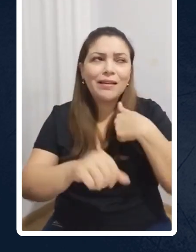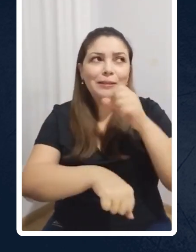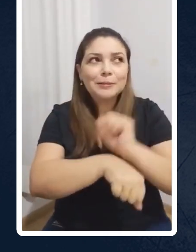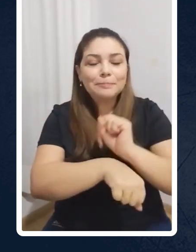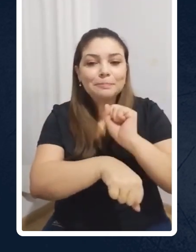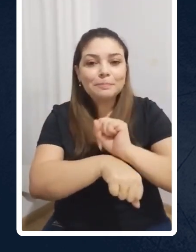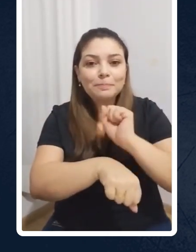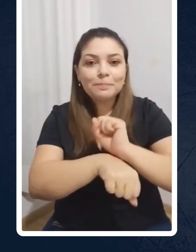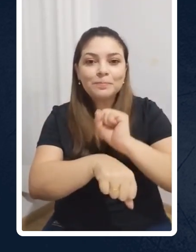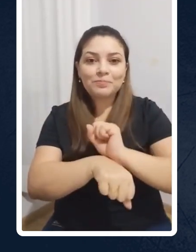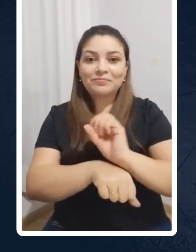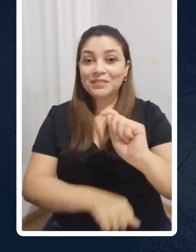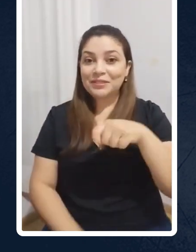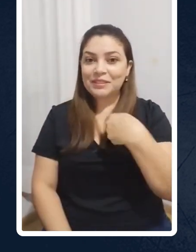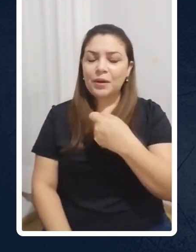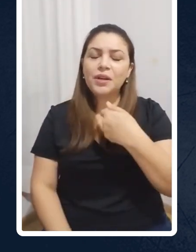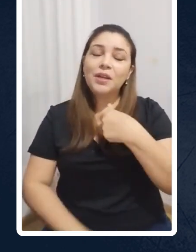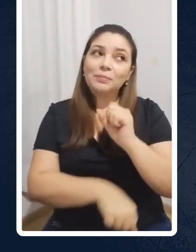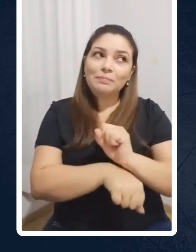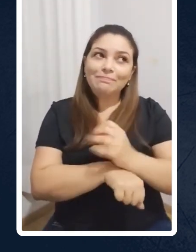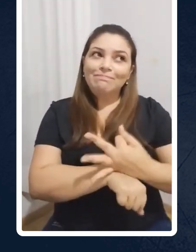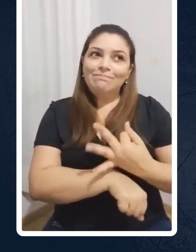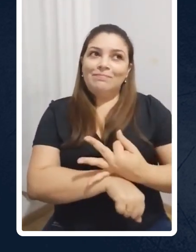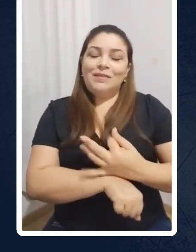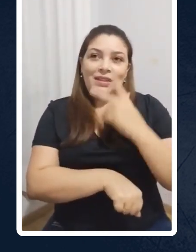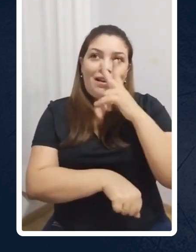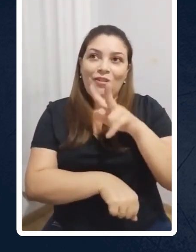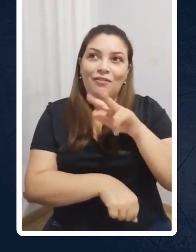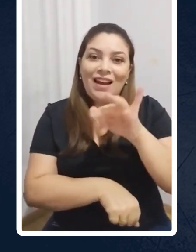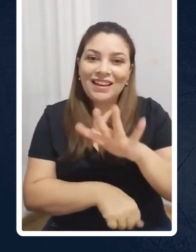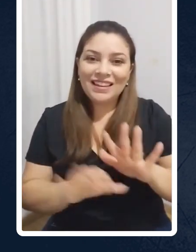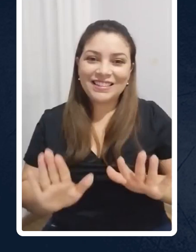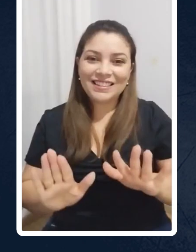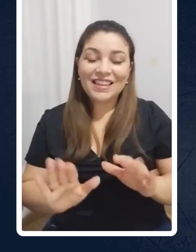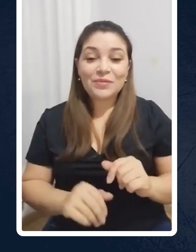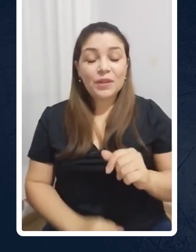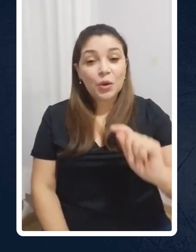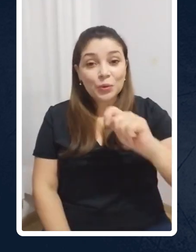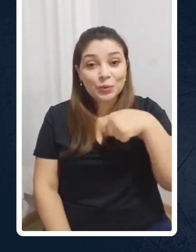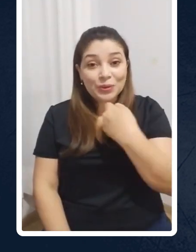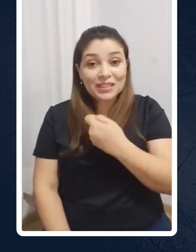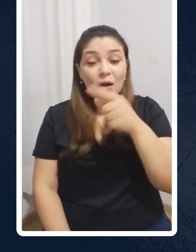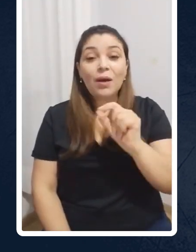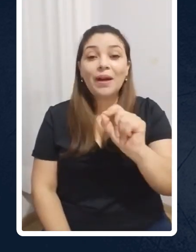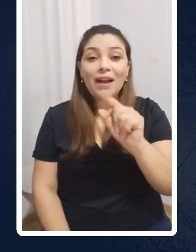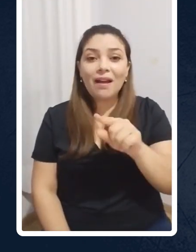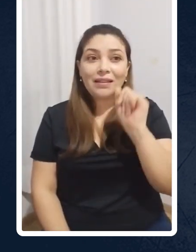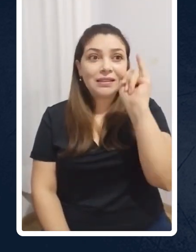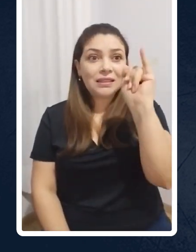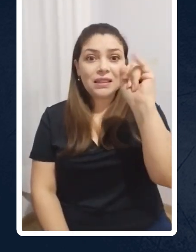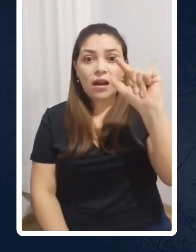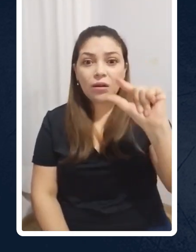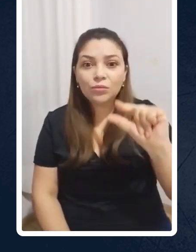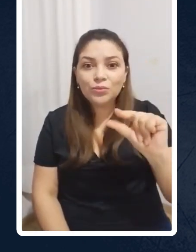introduzida. E fui. O meu sinal é I de Ara, pequena. Aí é como